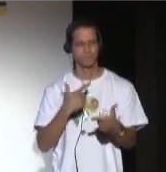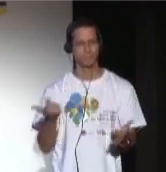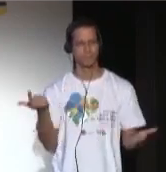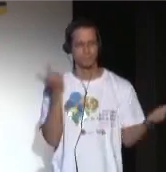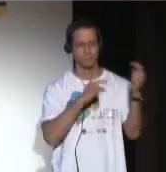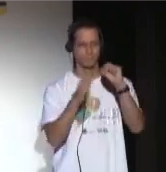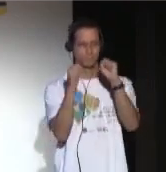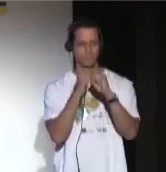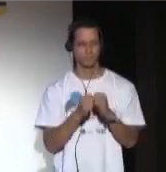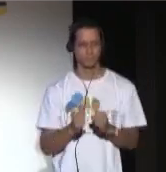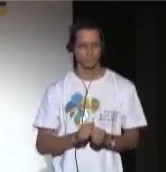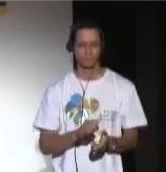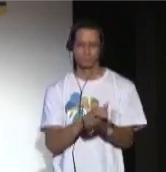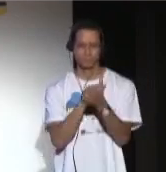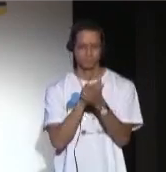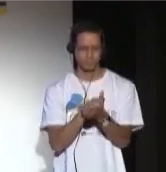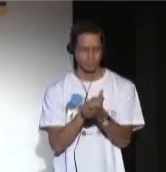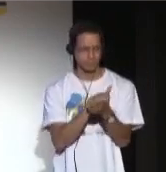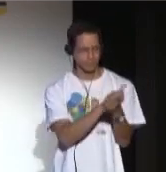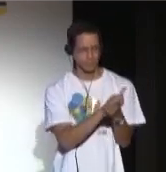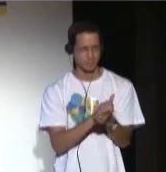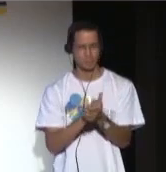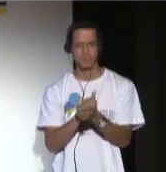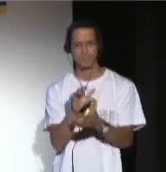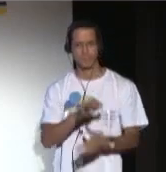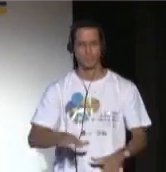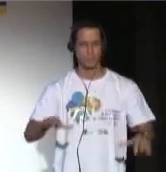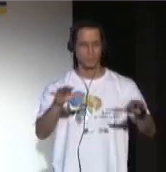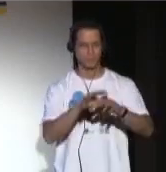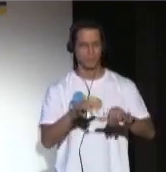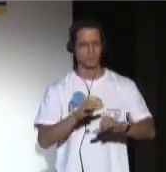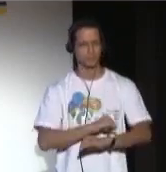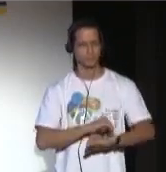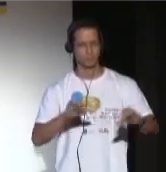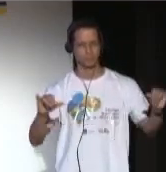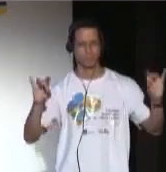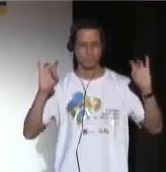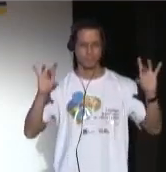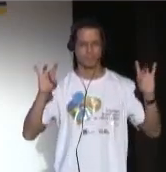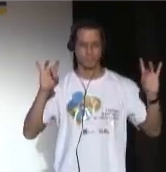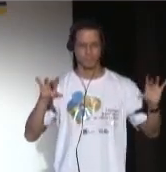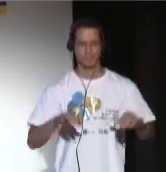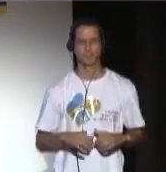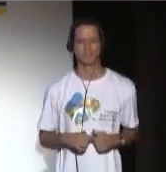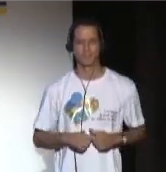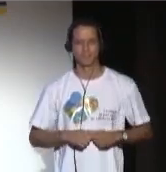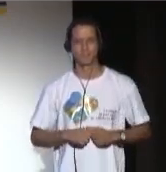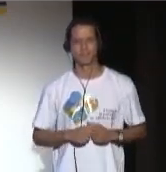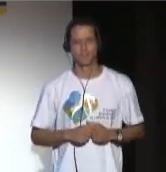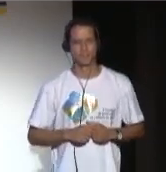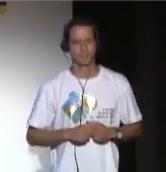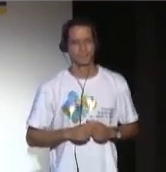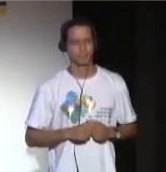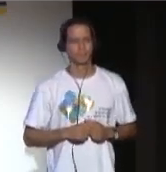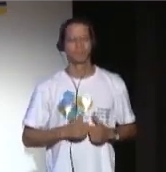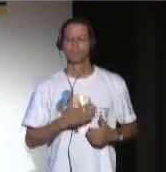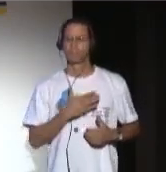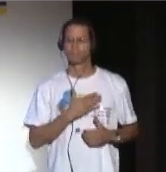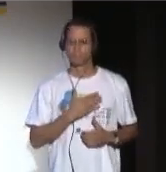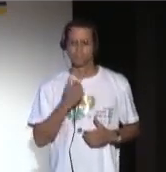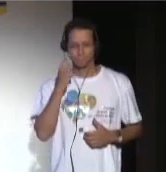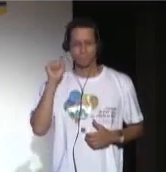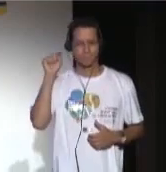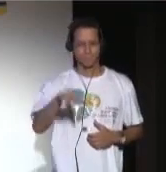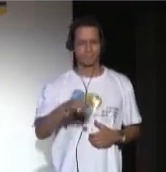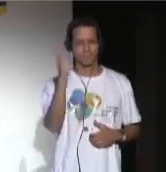realizado. Então, parabéns! Quero parabenizá-los a todos. É uma notícia excelente. Bom, eu adoro vir para o